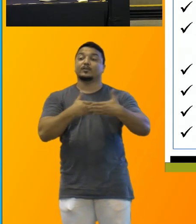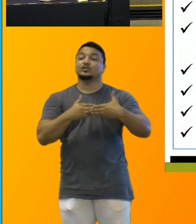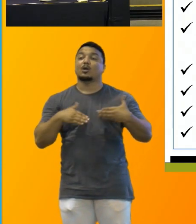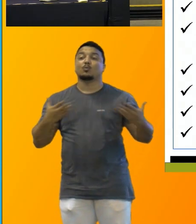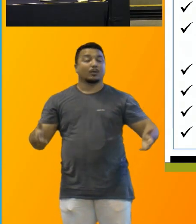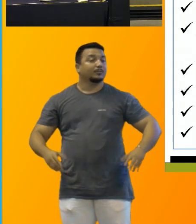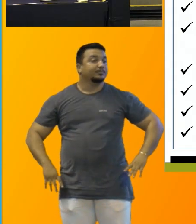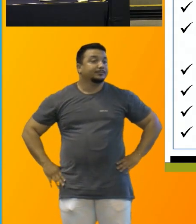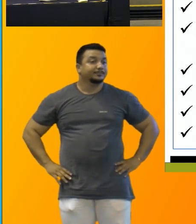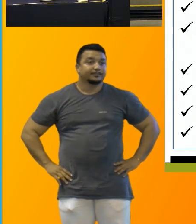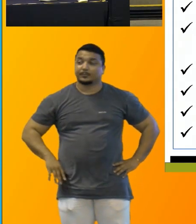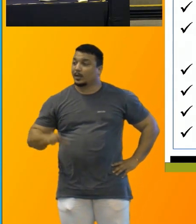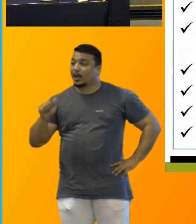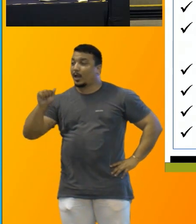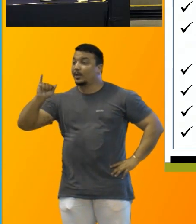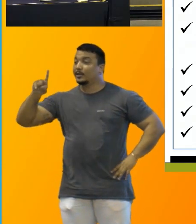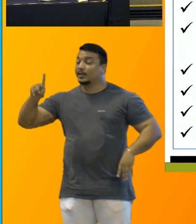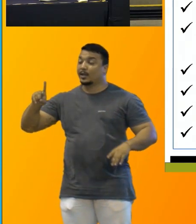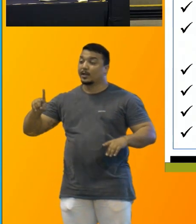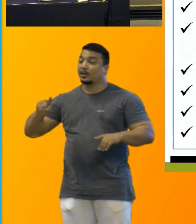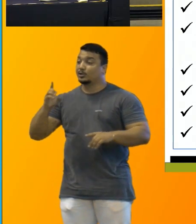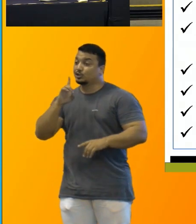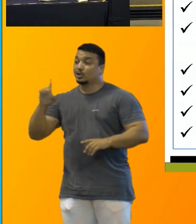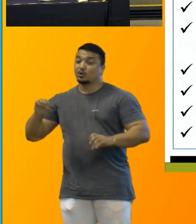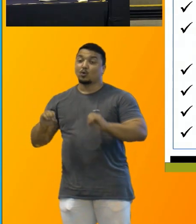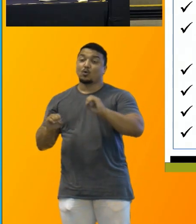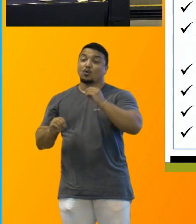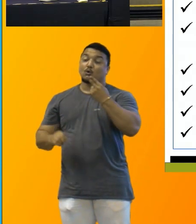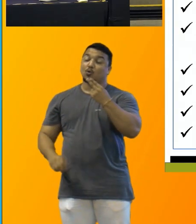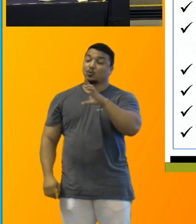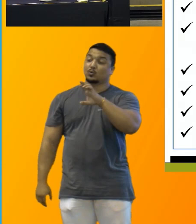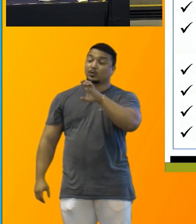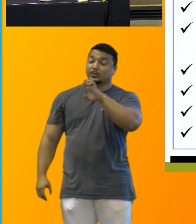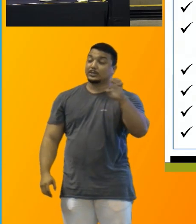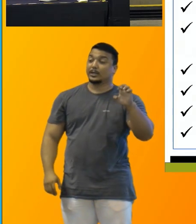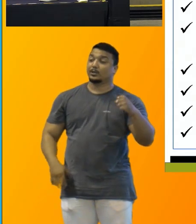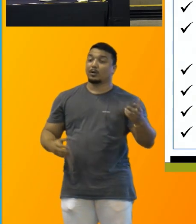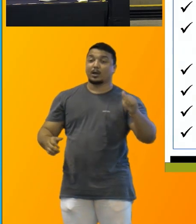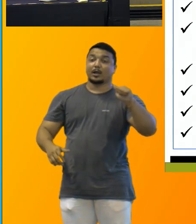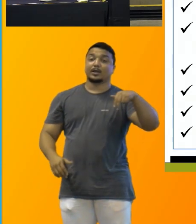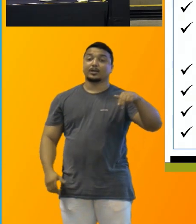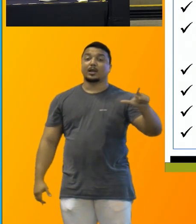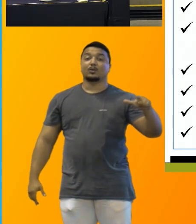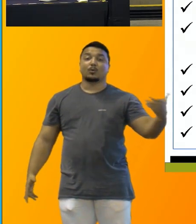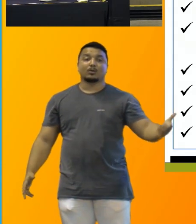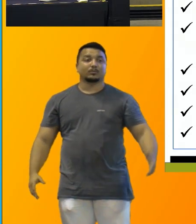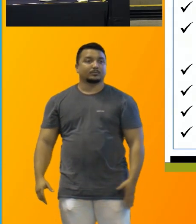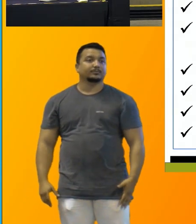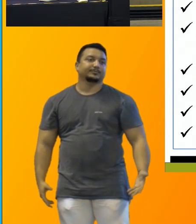que vai fechar? A AIB, de extrema direita, ou a ANL? O que você acha? Ele vai fechar a